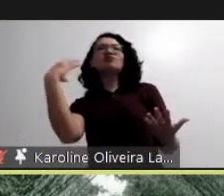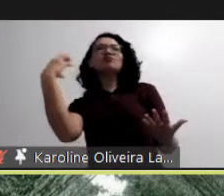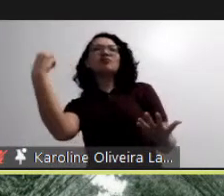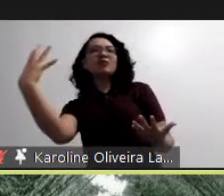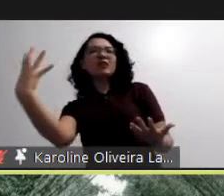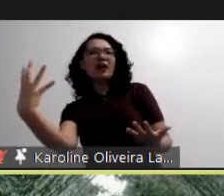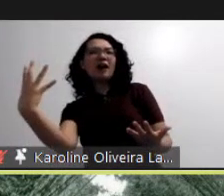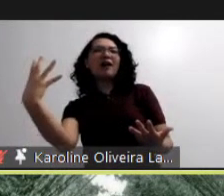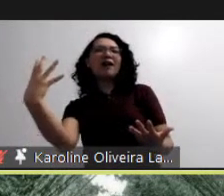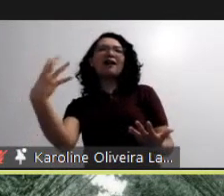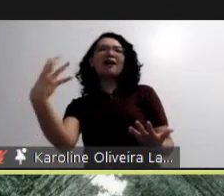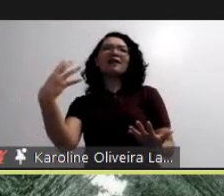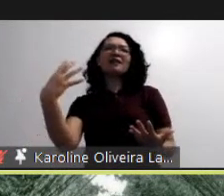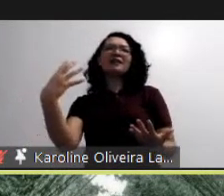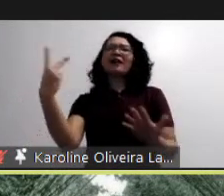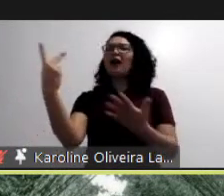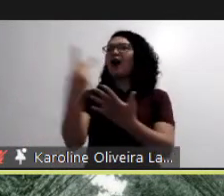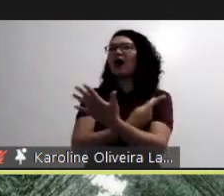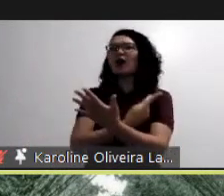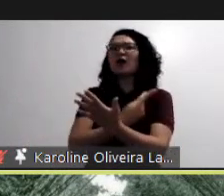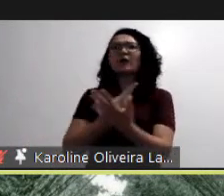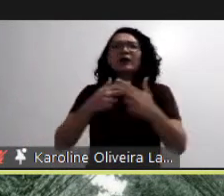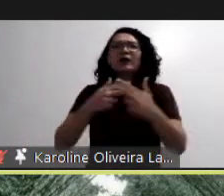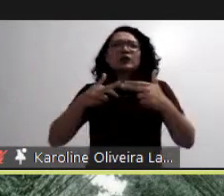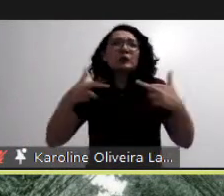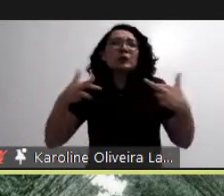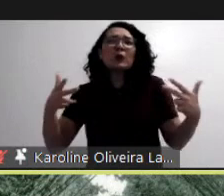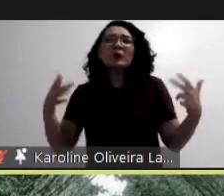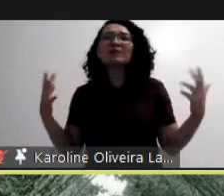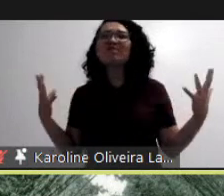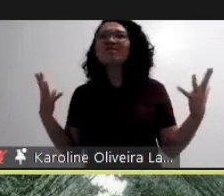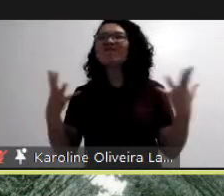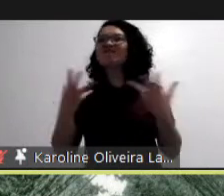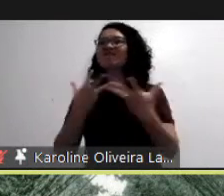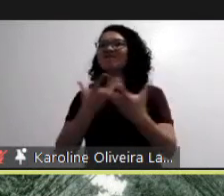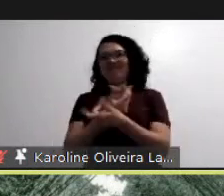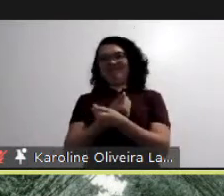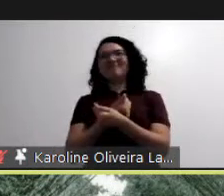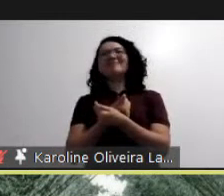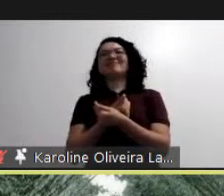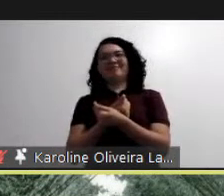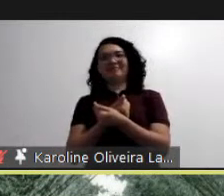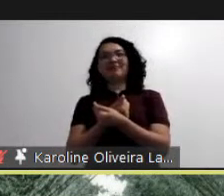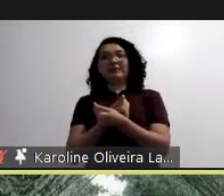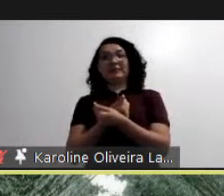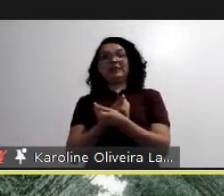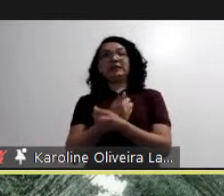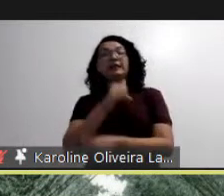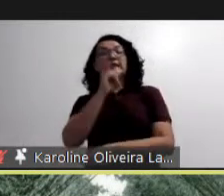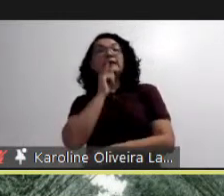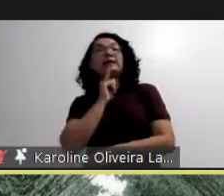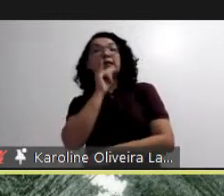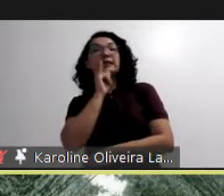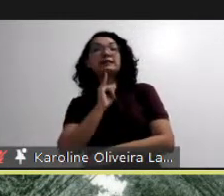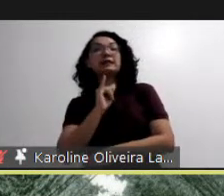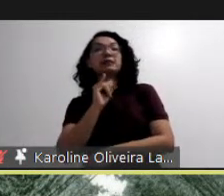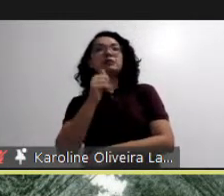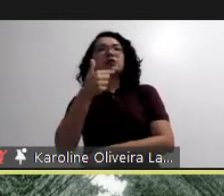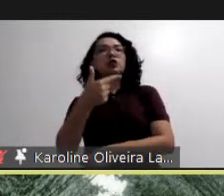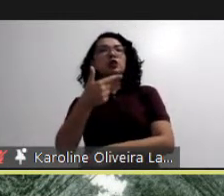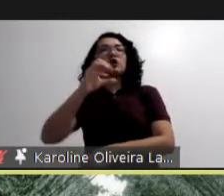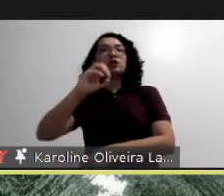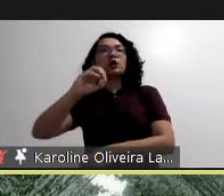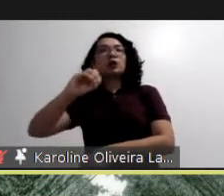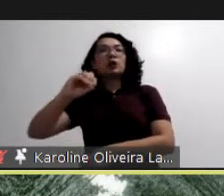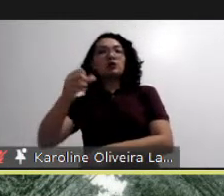há certas coisas incríveis que acontecem. Em 2006, a reunião do Docomomo